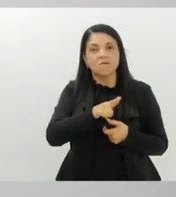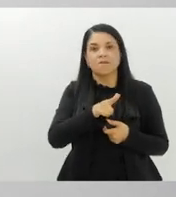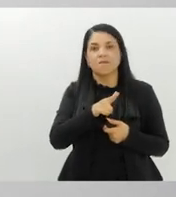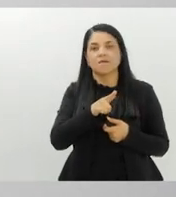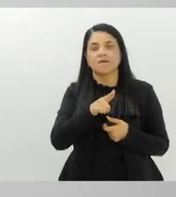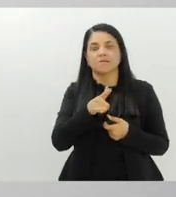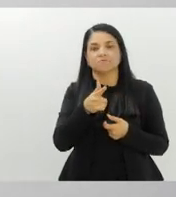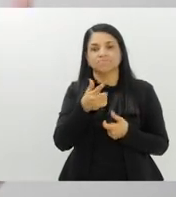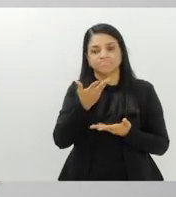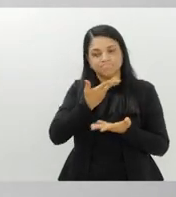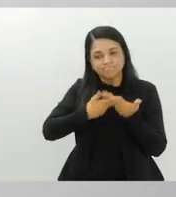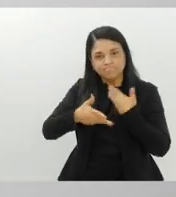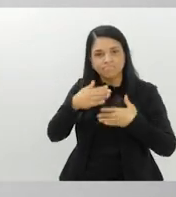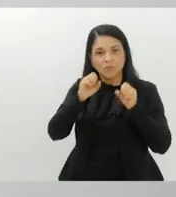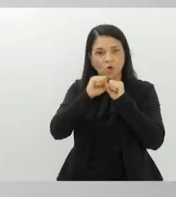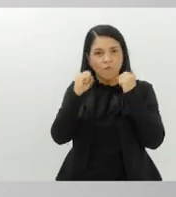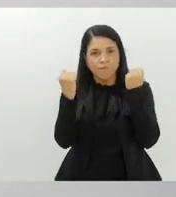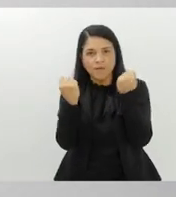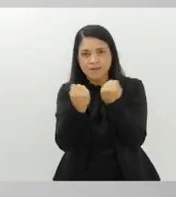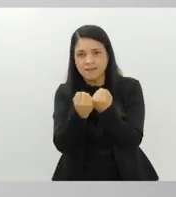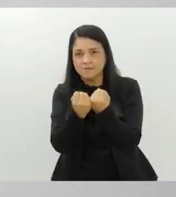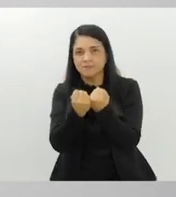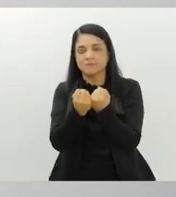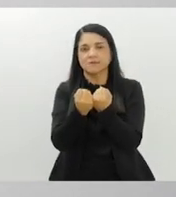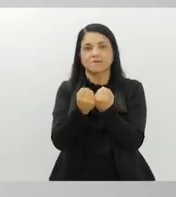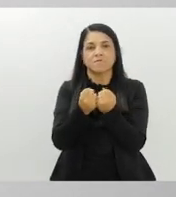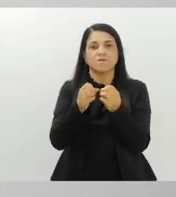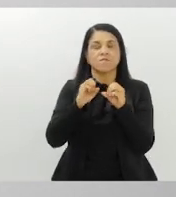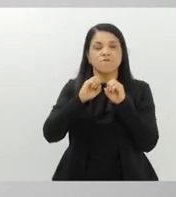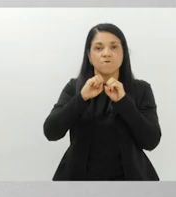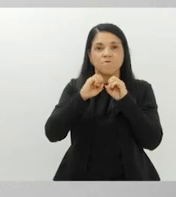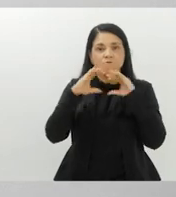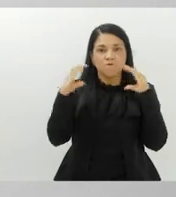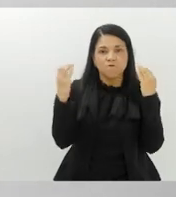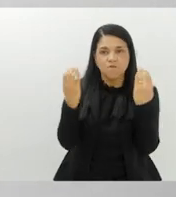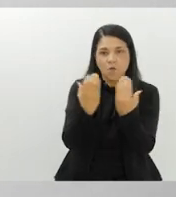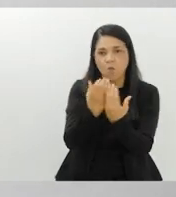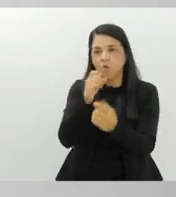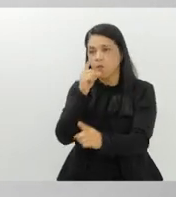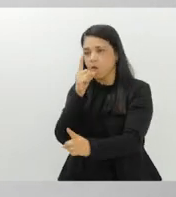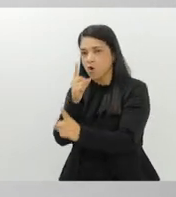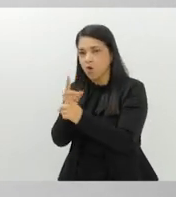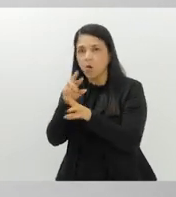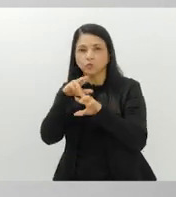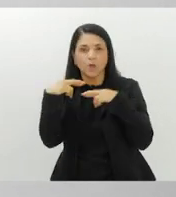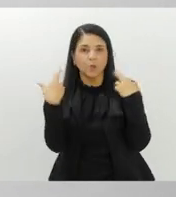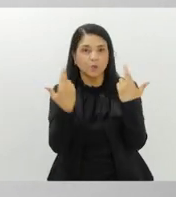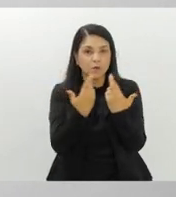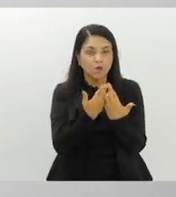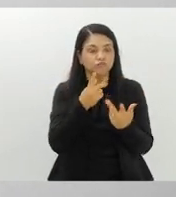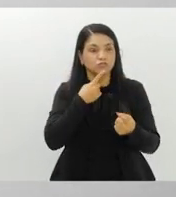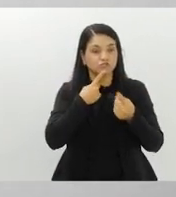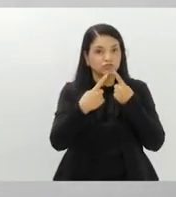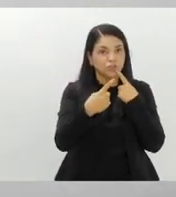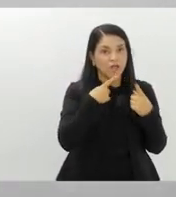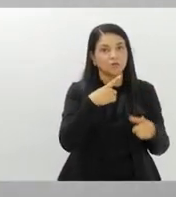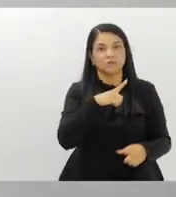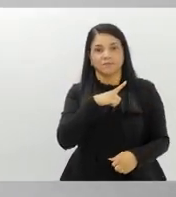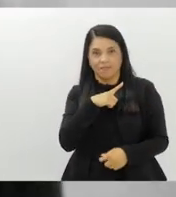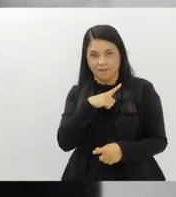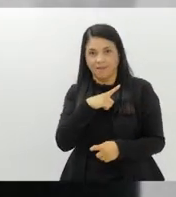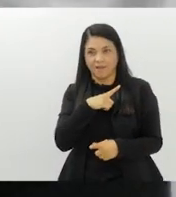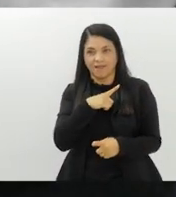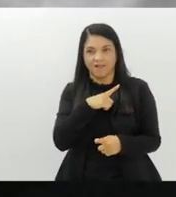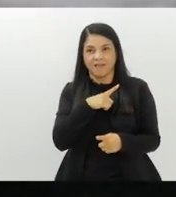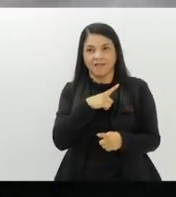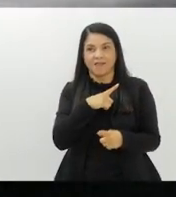estar sempre fazendo conferências, estar sempre fazendo fóruns, estar sempre fazendo encontros, a gente já abre esse diálogo, abrir esse diálogo